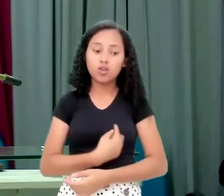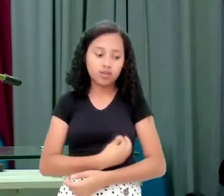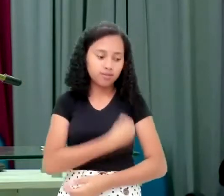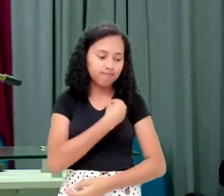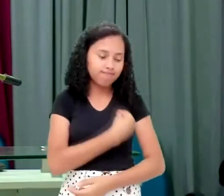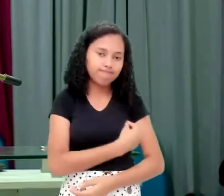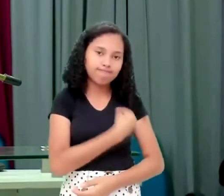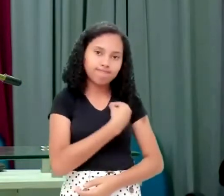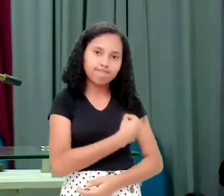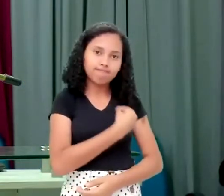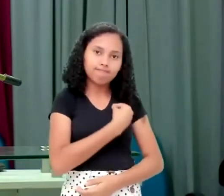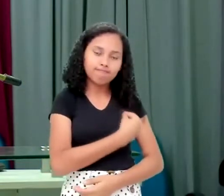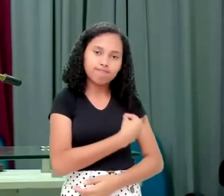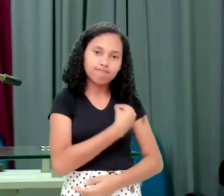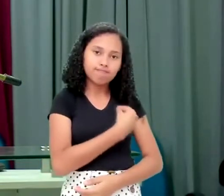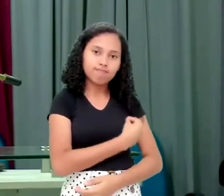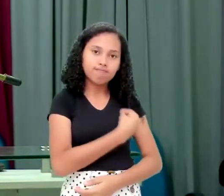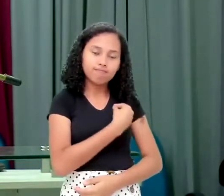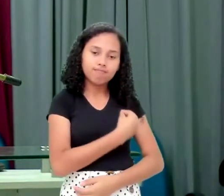vivendo